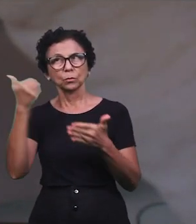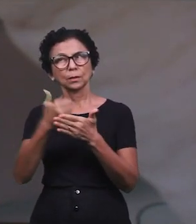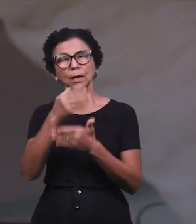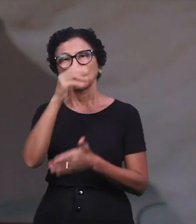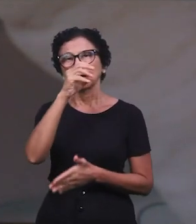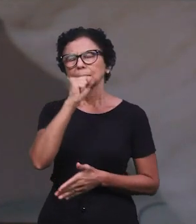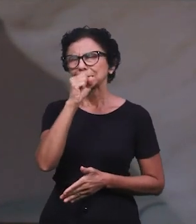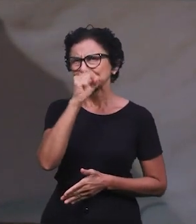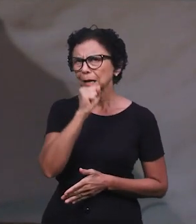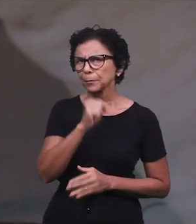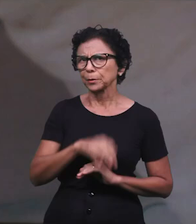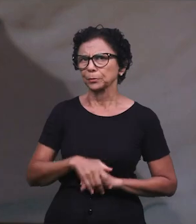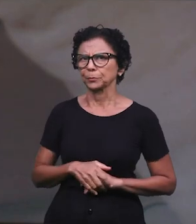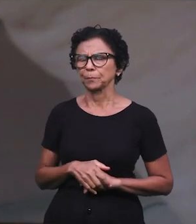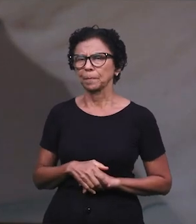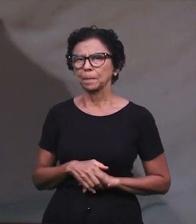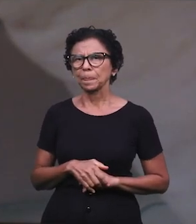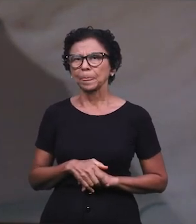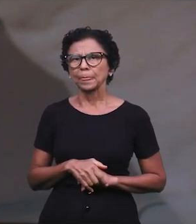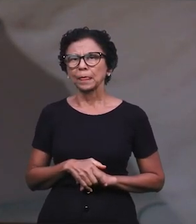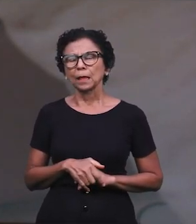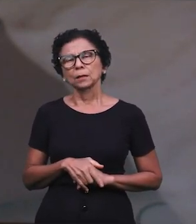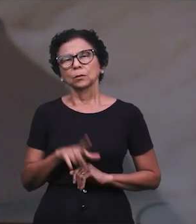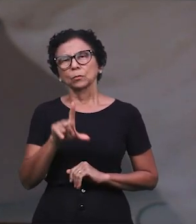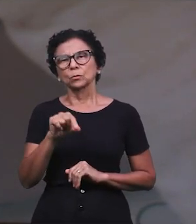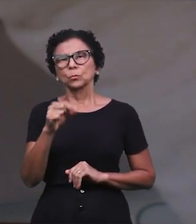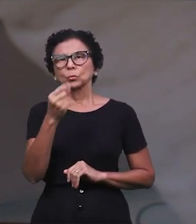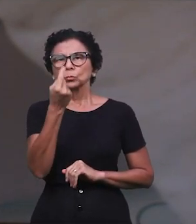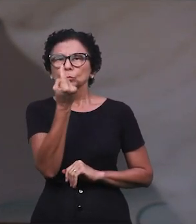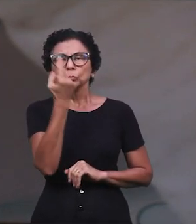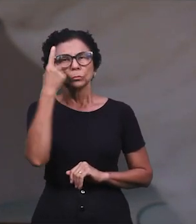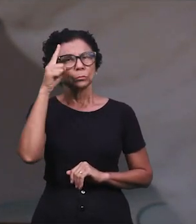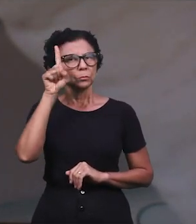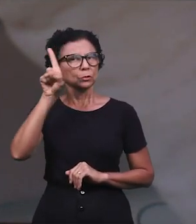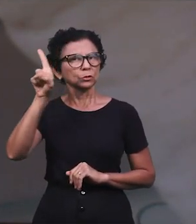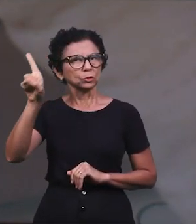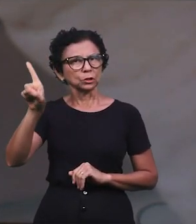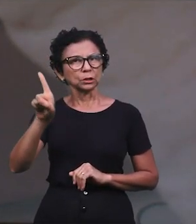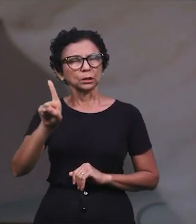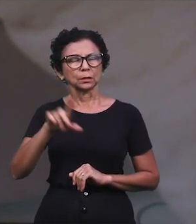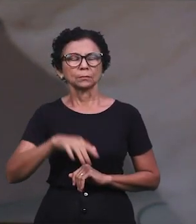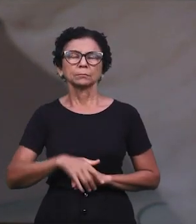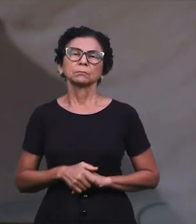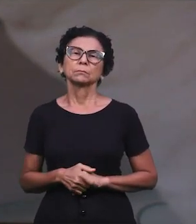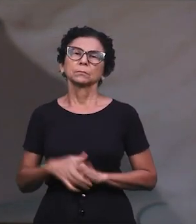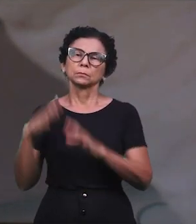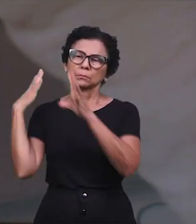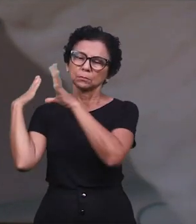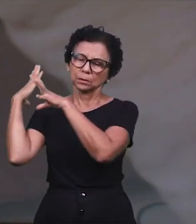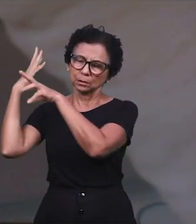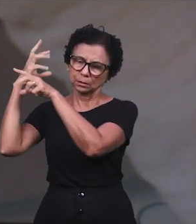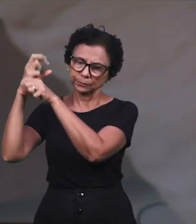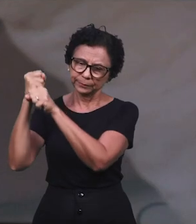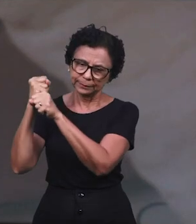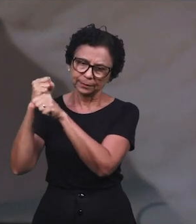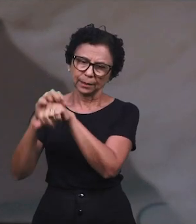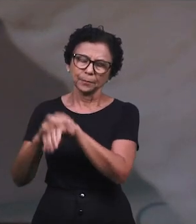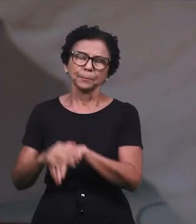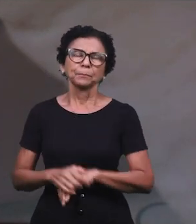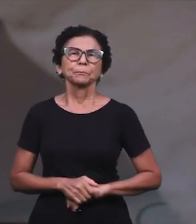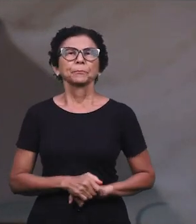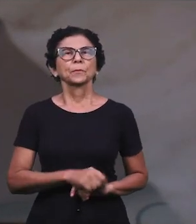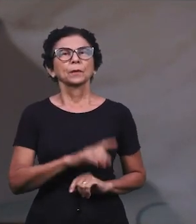um dia dentro dessa rotina, ou um turno, por exemplo, para que eu possa fazer as minhas revisões. Aí eu vou pegar